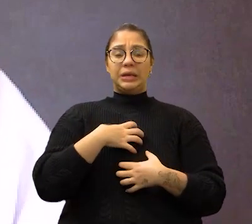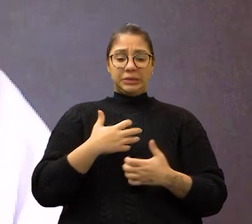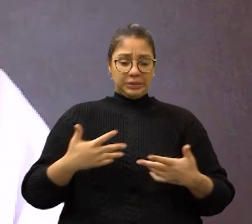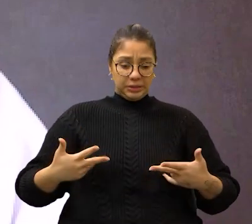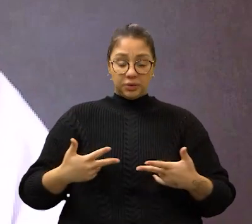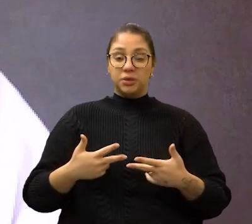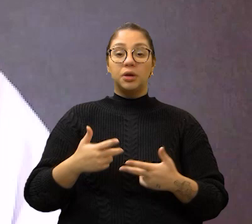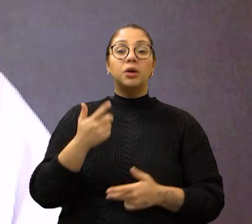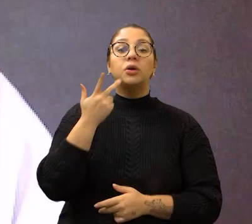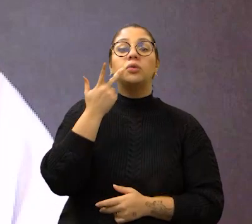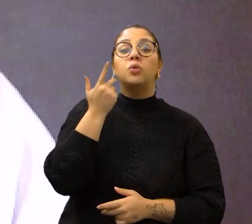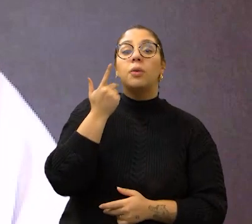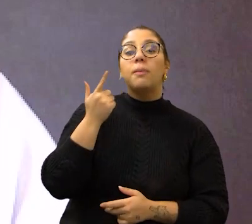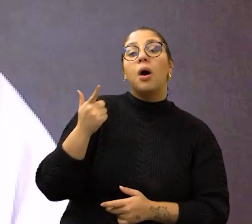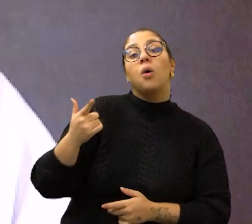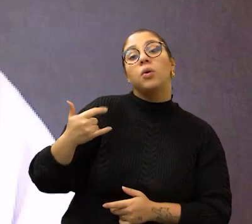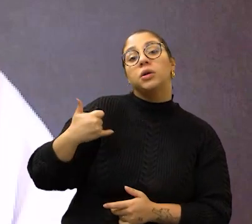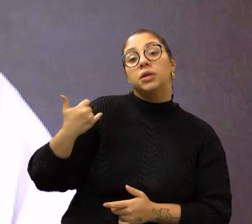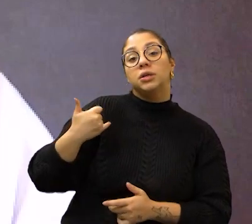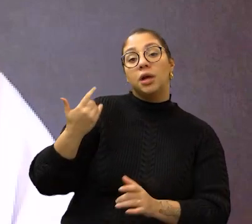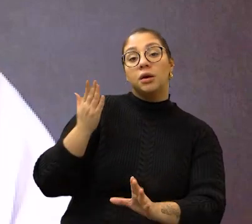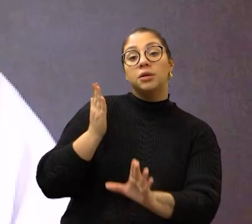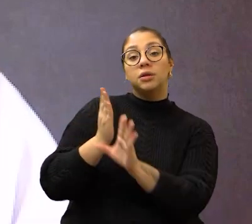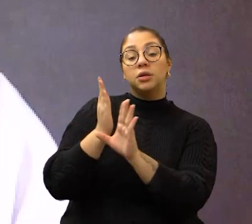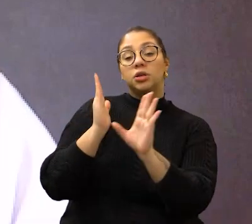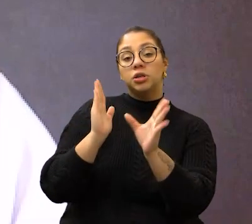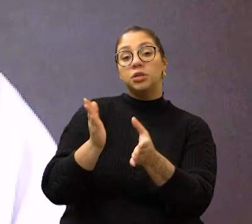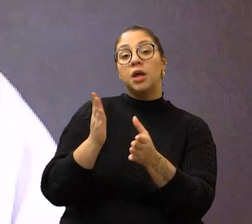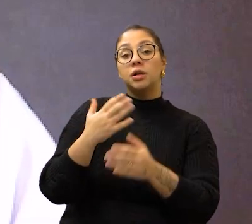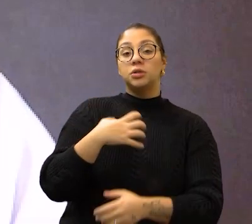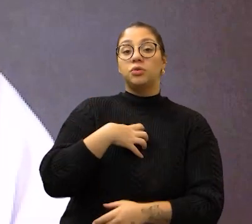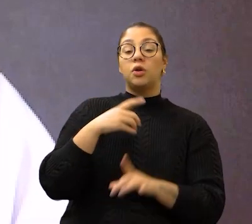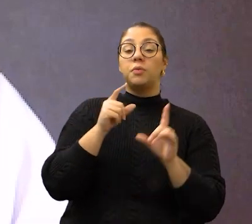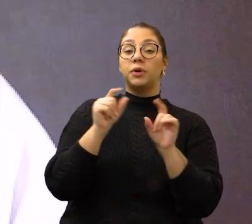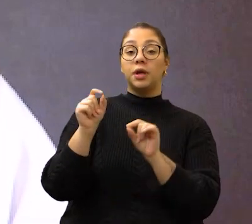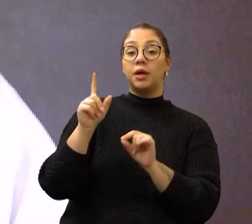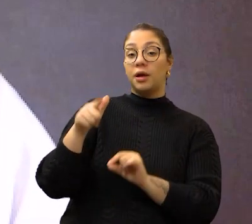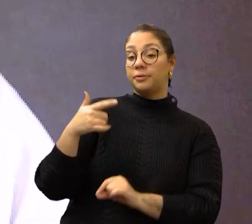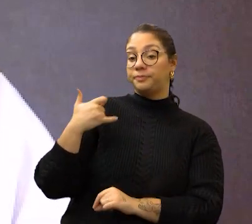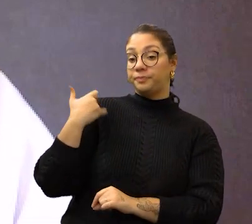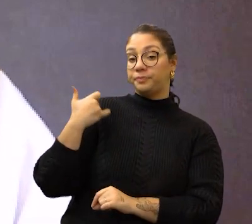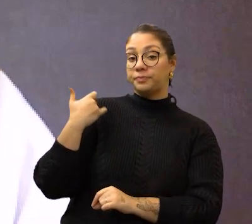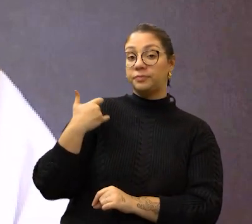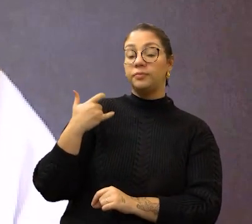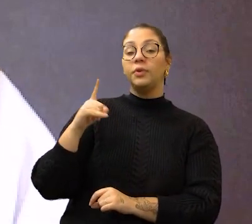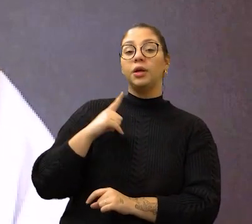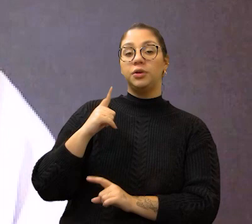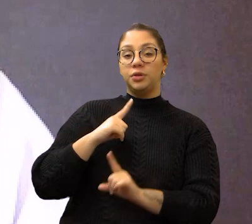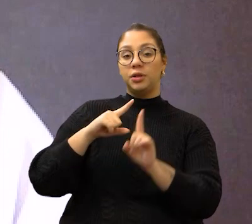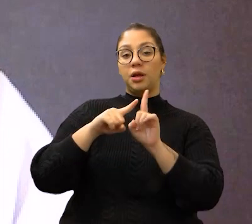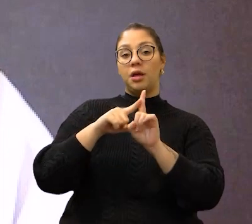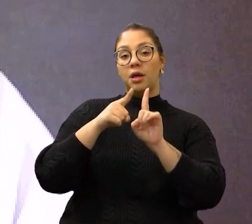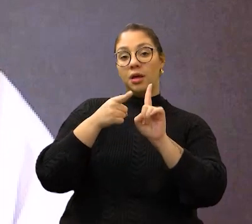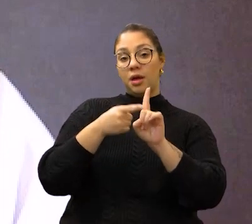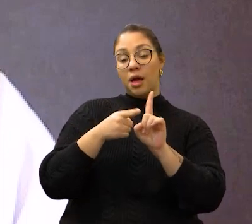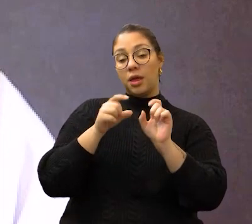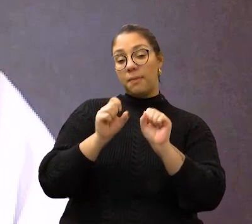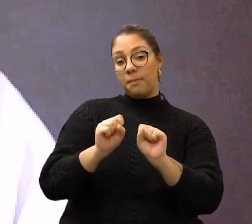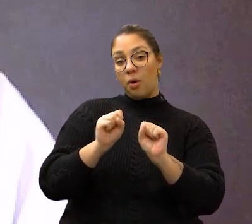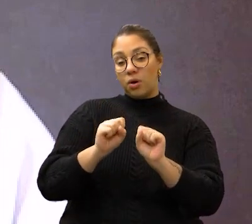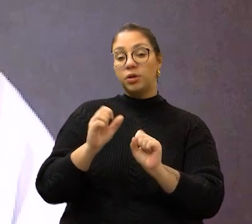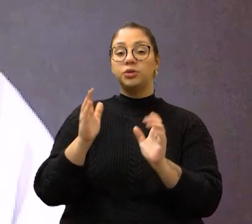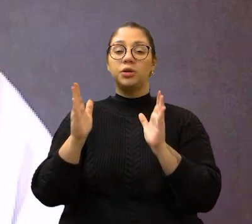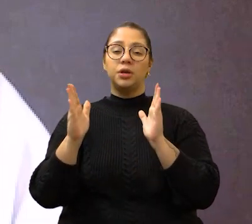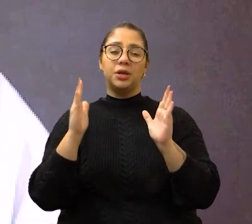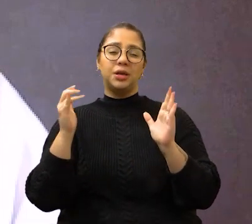onde normalmente a gente consegue identificar pelos sintomas é na idade reprodutiva. Ou seja, mulheres entre